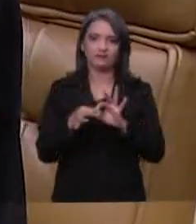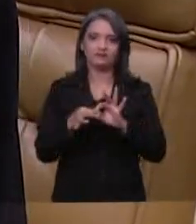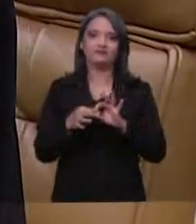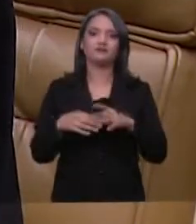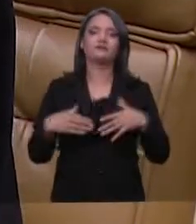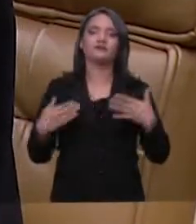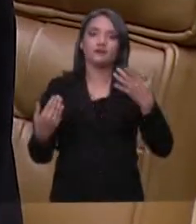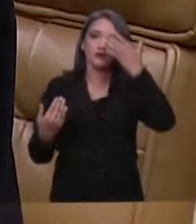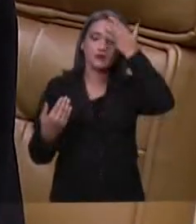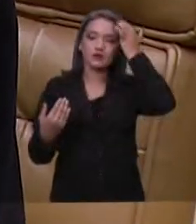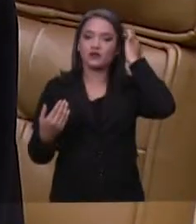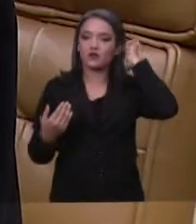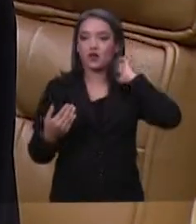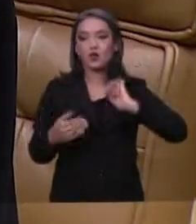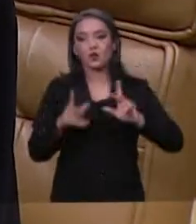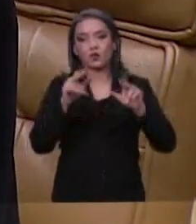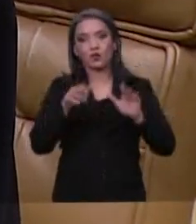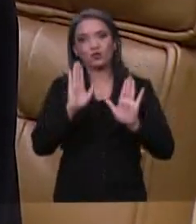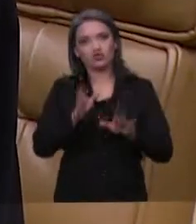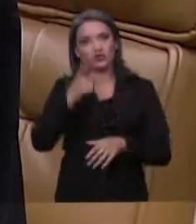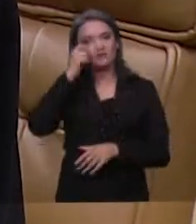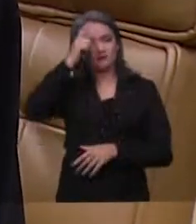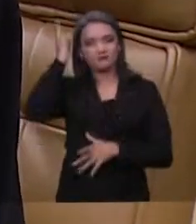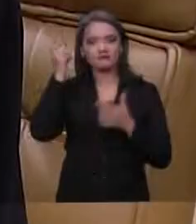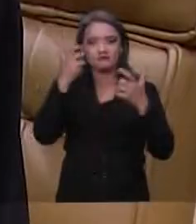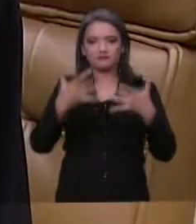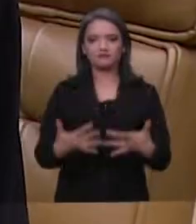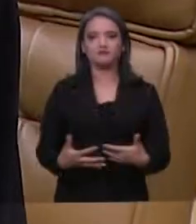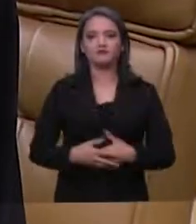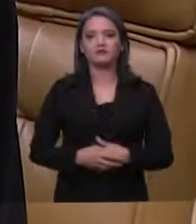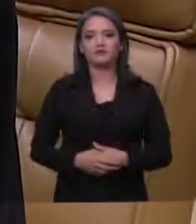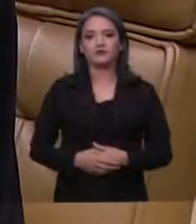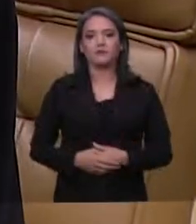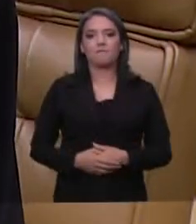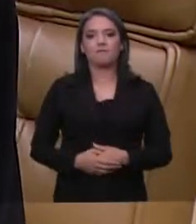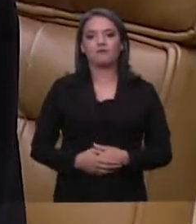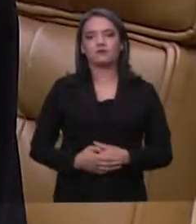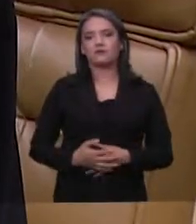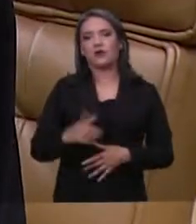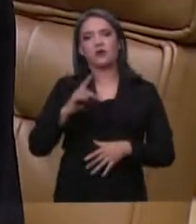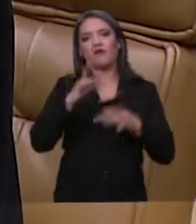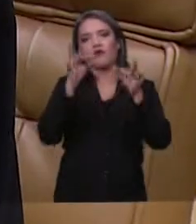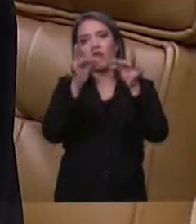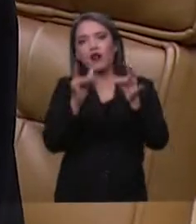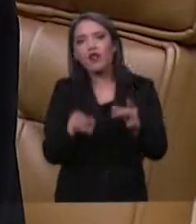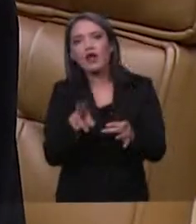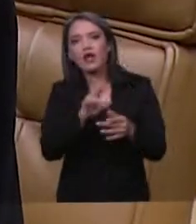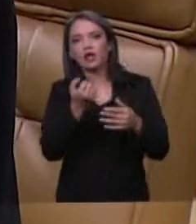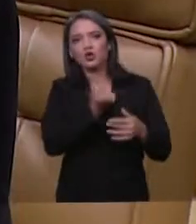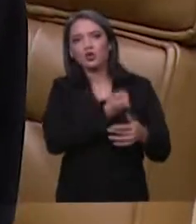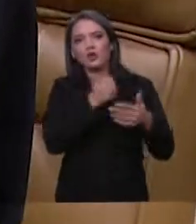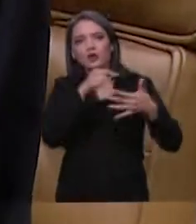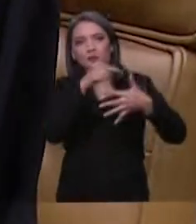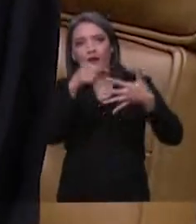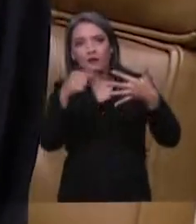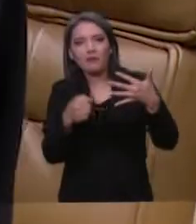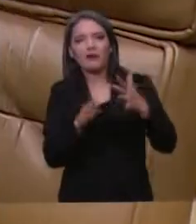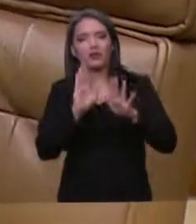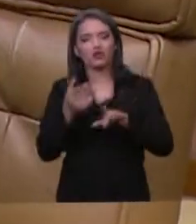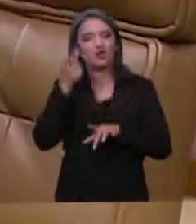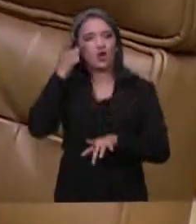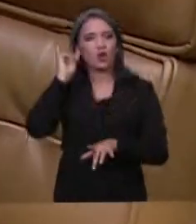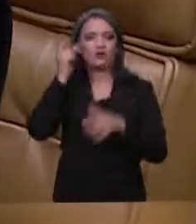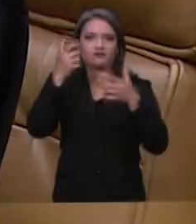termos destacado pelo eminente relator. Eu deixo aqui de citar os inquéritos que já foram mencionados. As